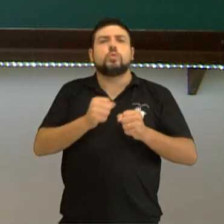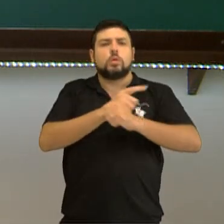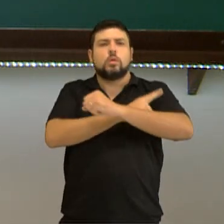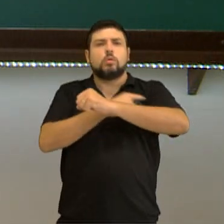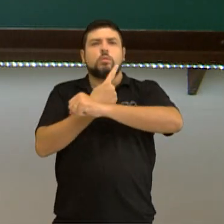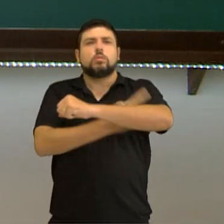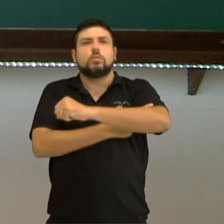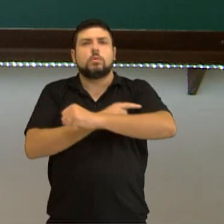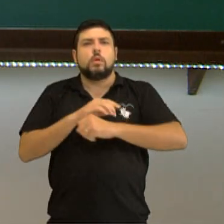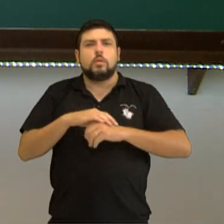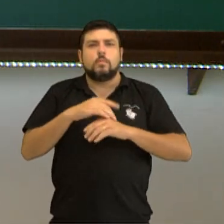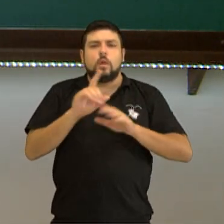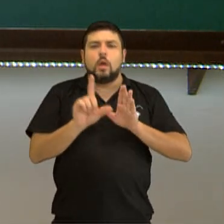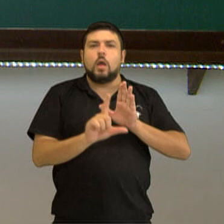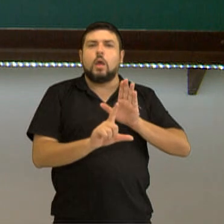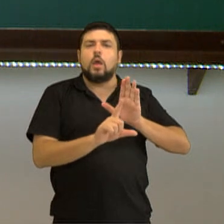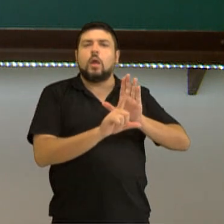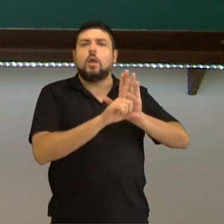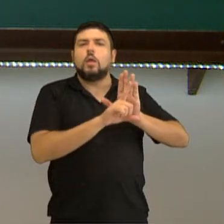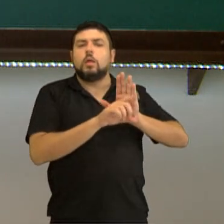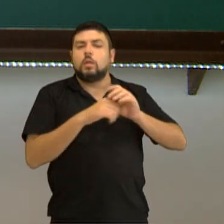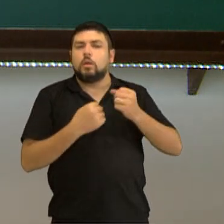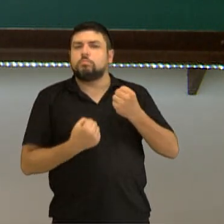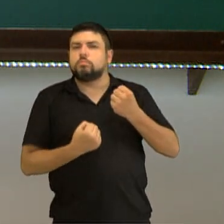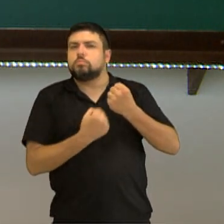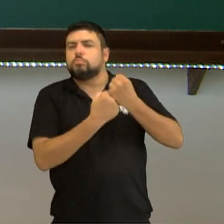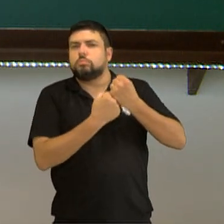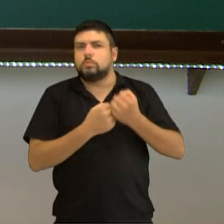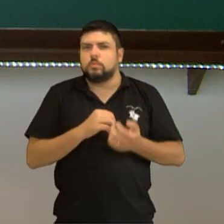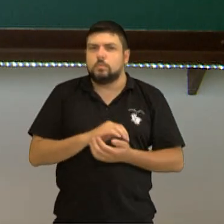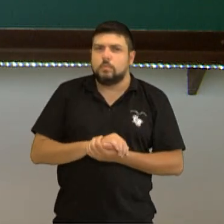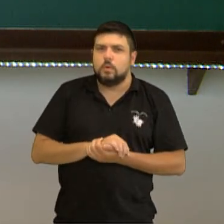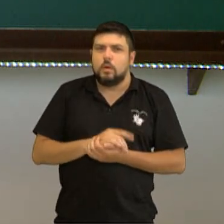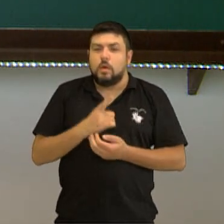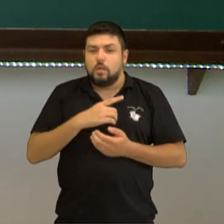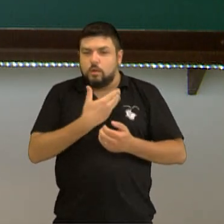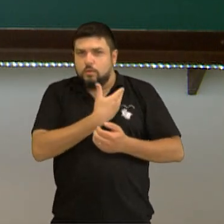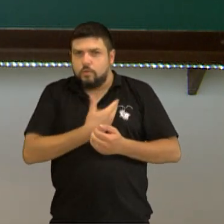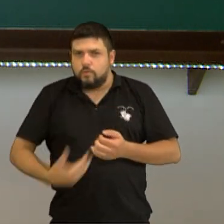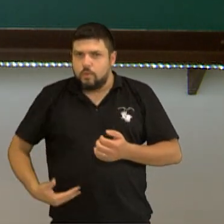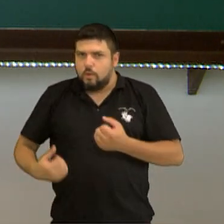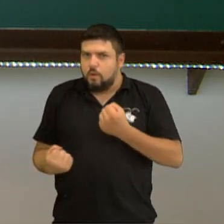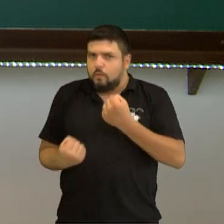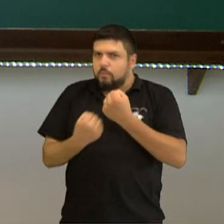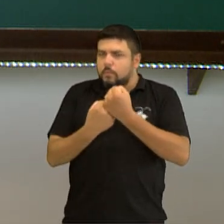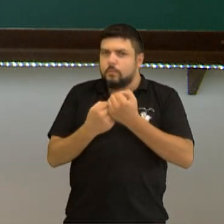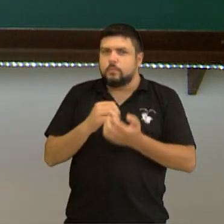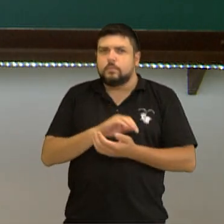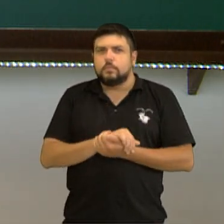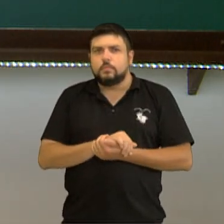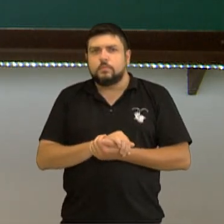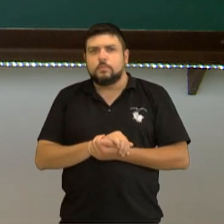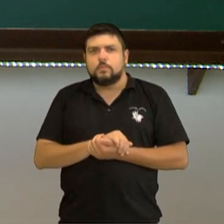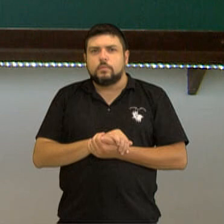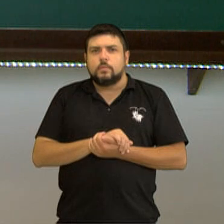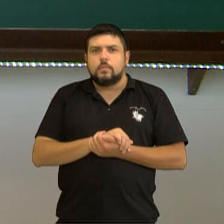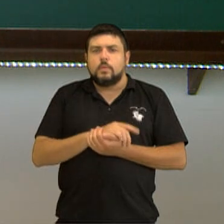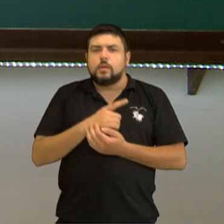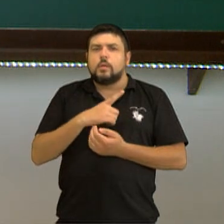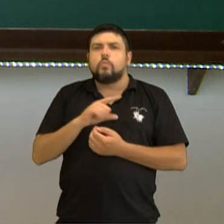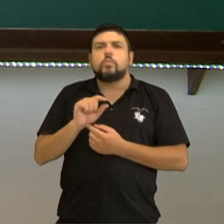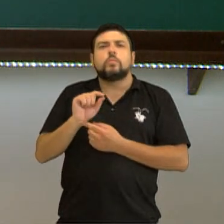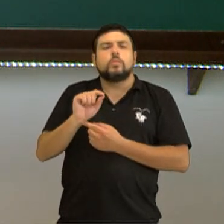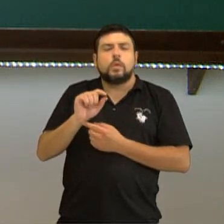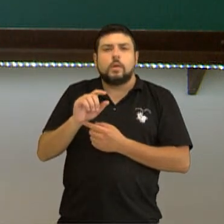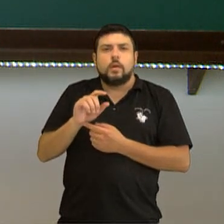legislação, tem aí um aparato do Estado, tem um aparato institucional, formal ou informal, mas